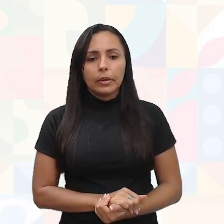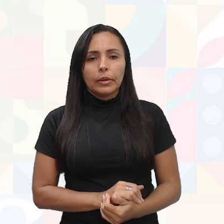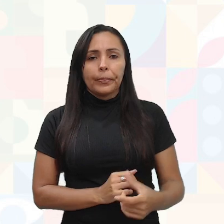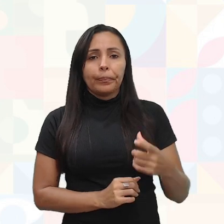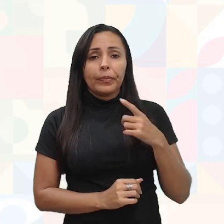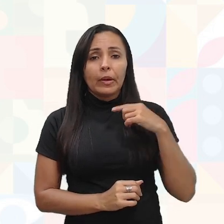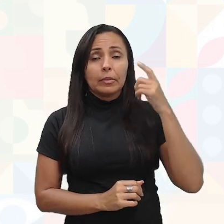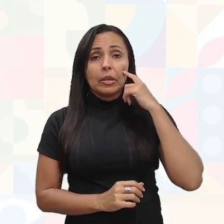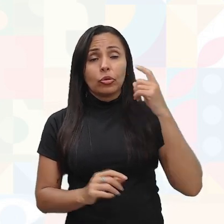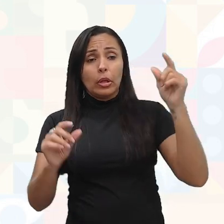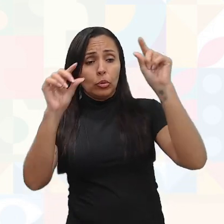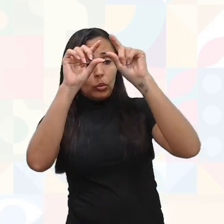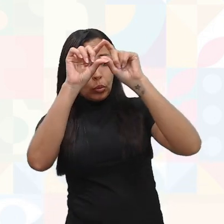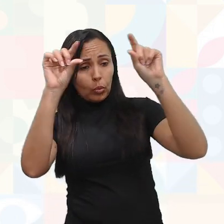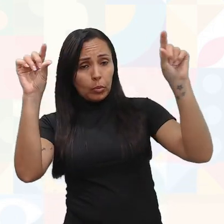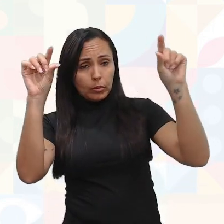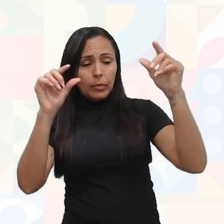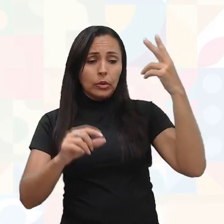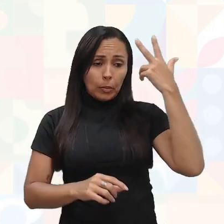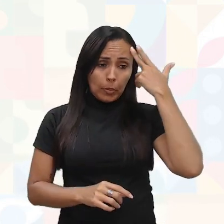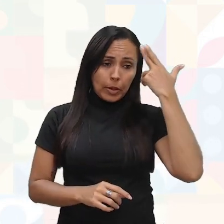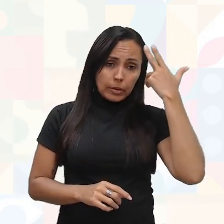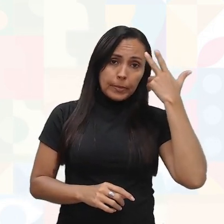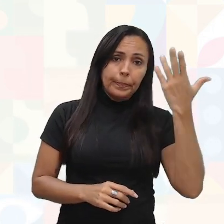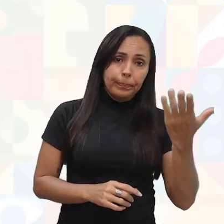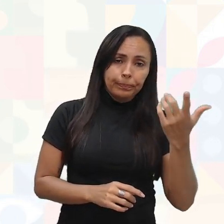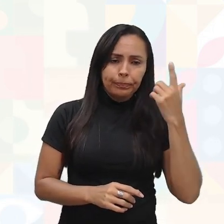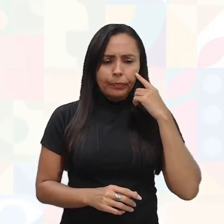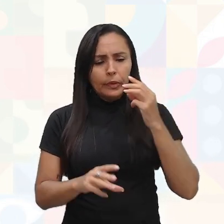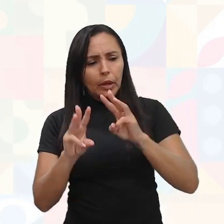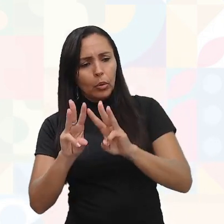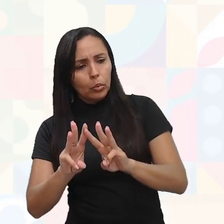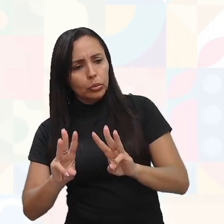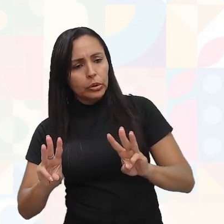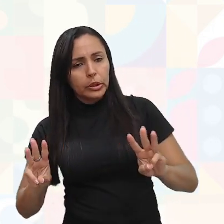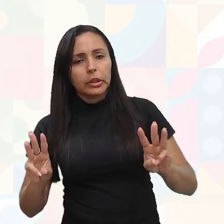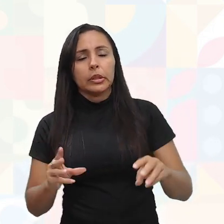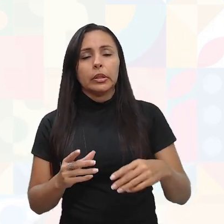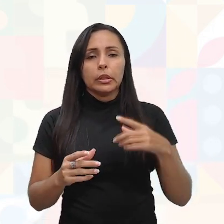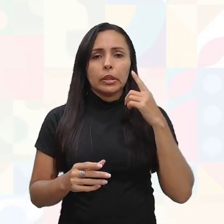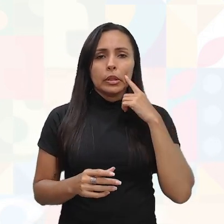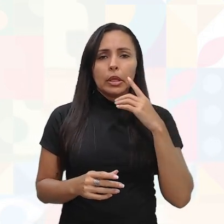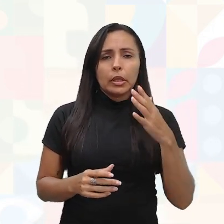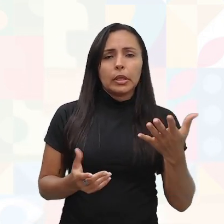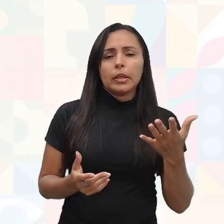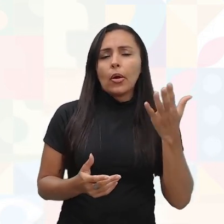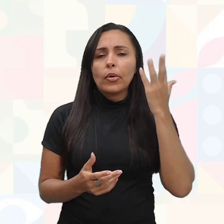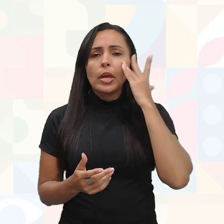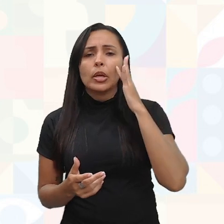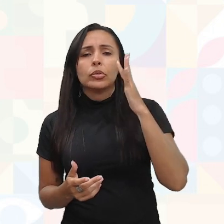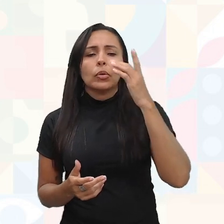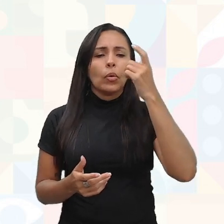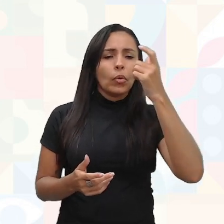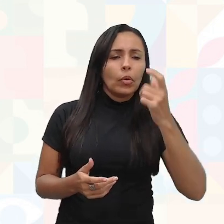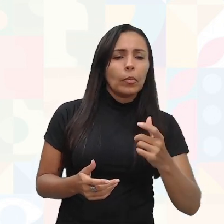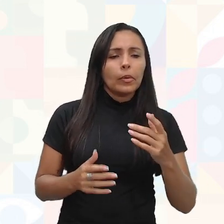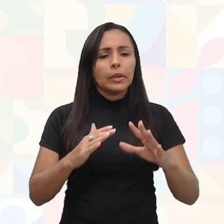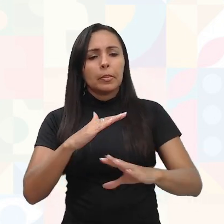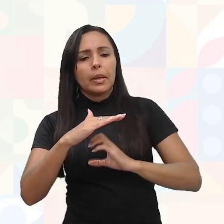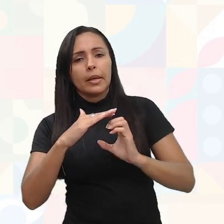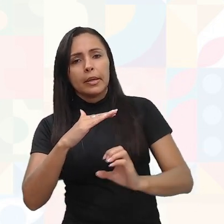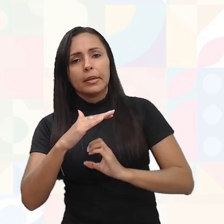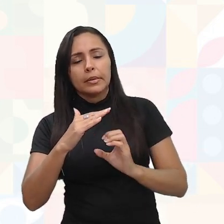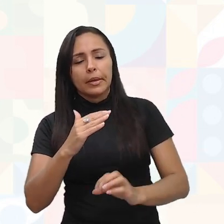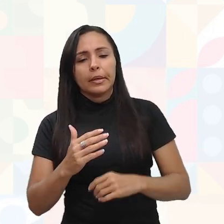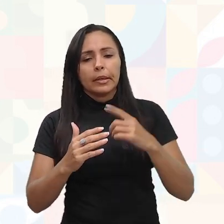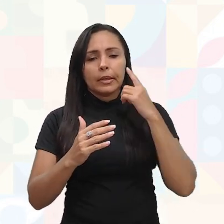no topo, geralmente esse é o padrão. Vai ter alguns links, quem somos, informações da empresa, né, galeria